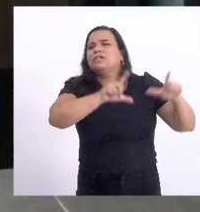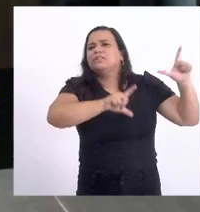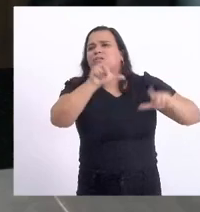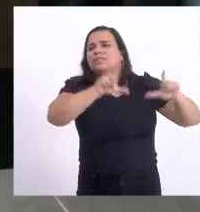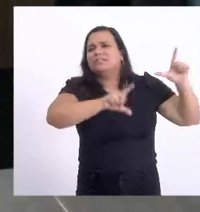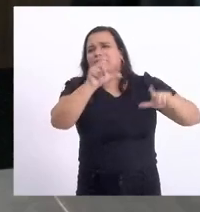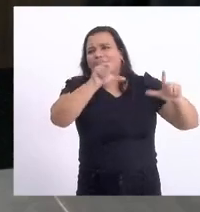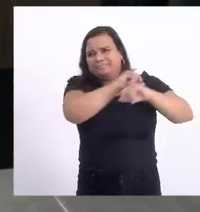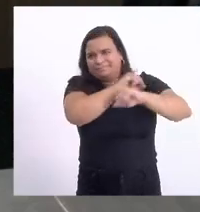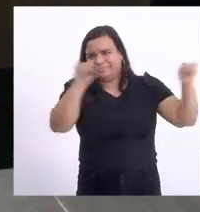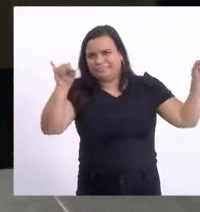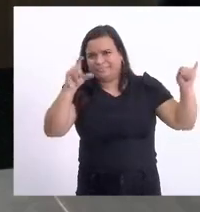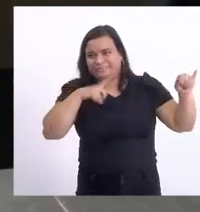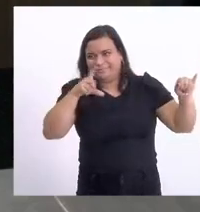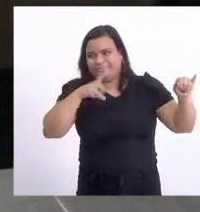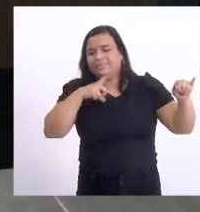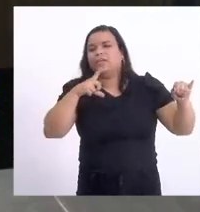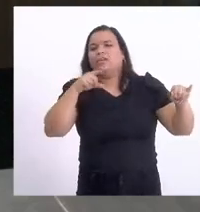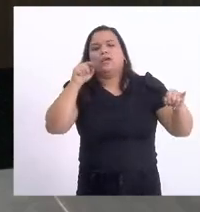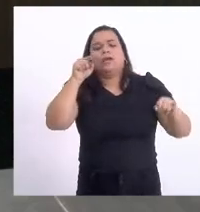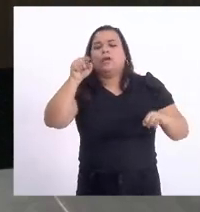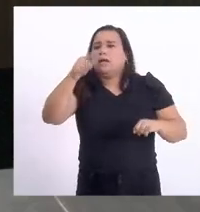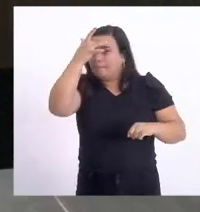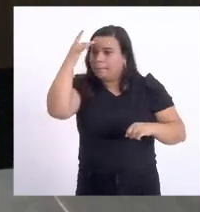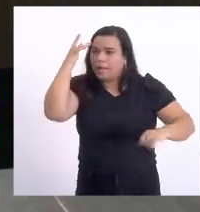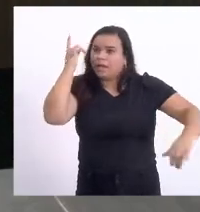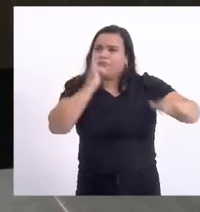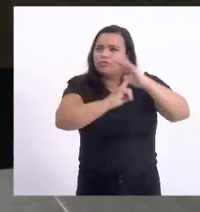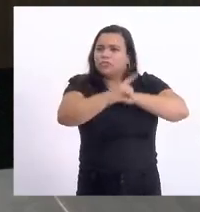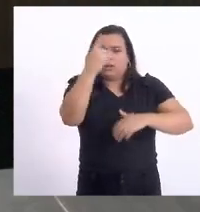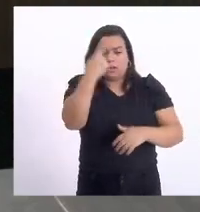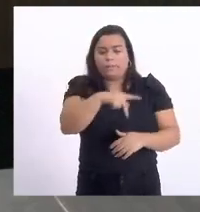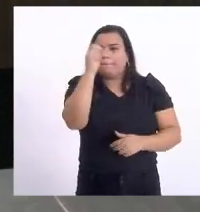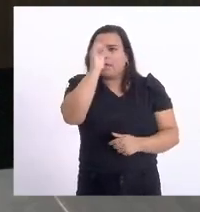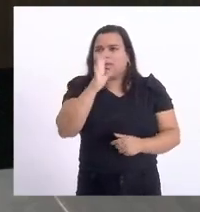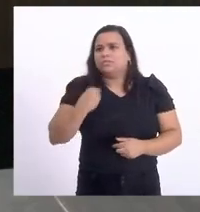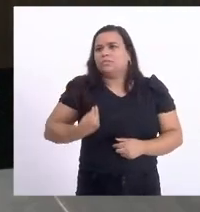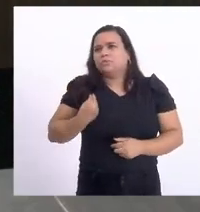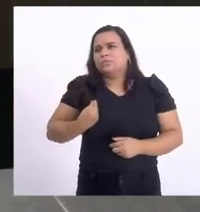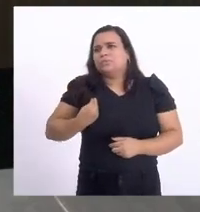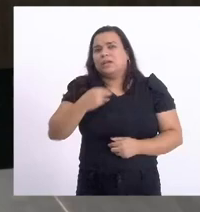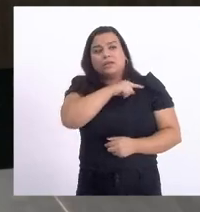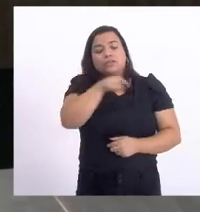que esses refugiados estão aqui no Brasil e têm até dificuldade de tirar